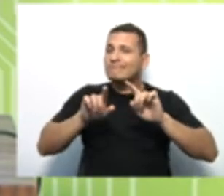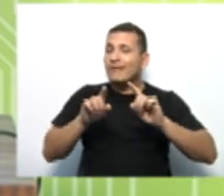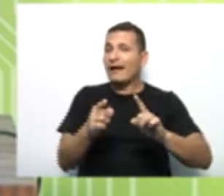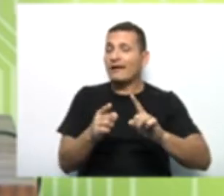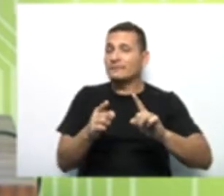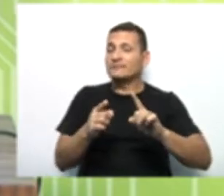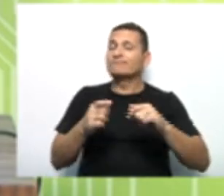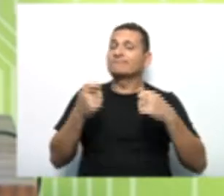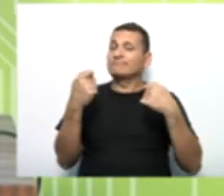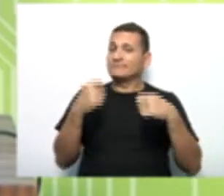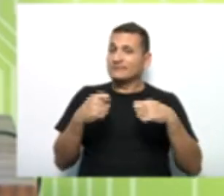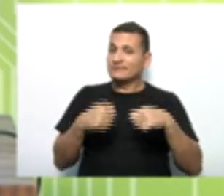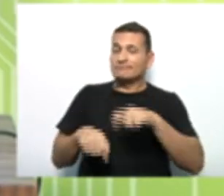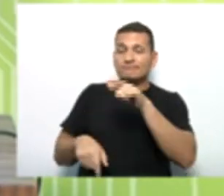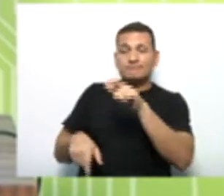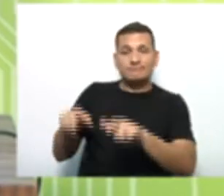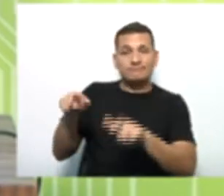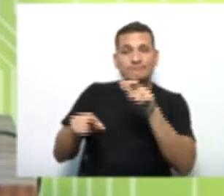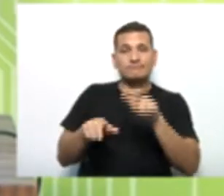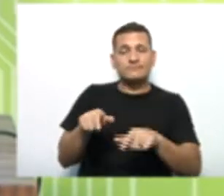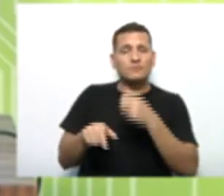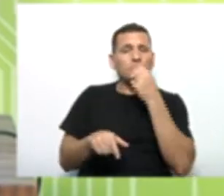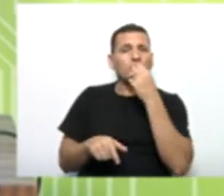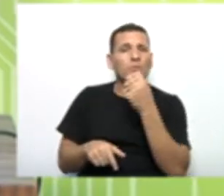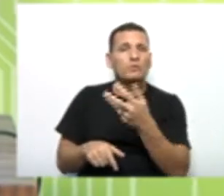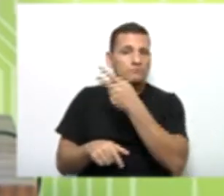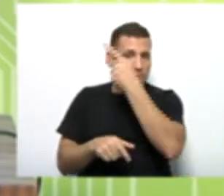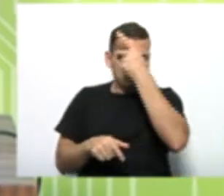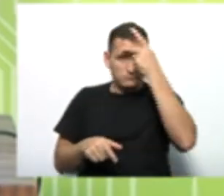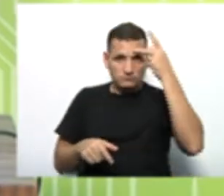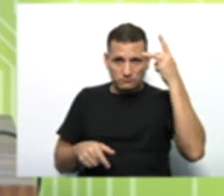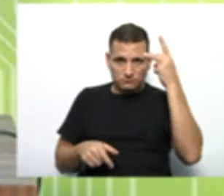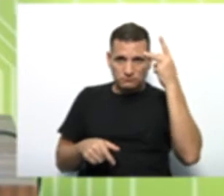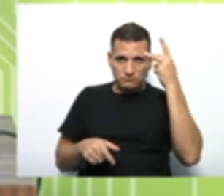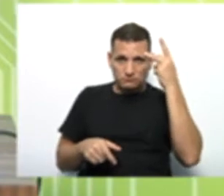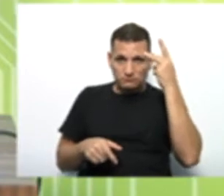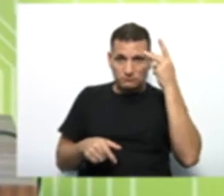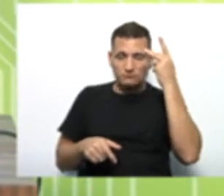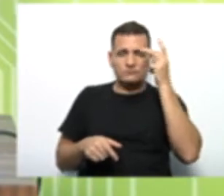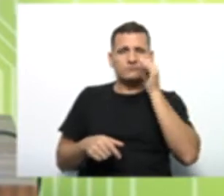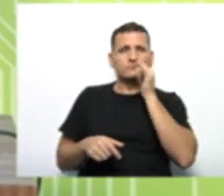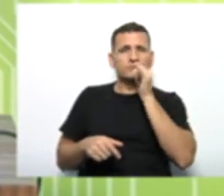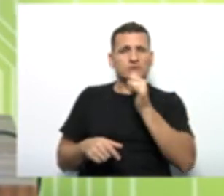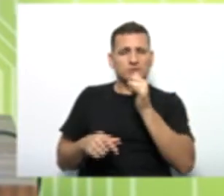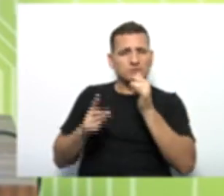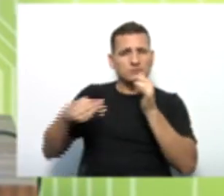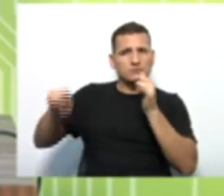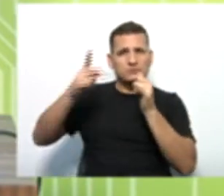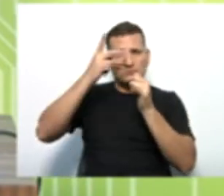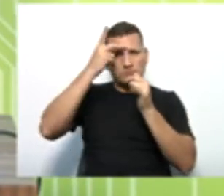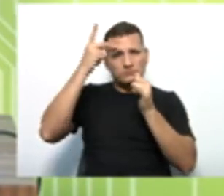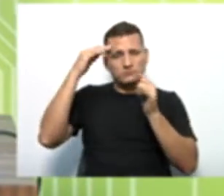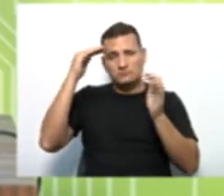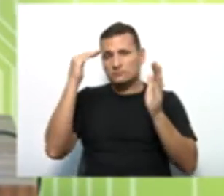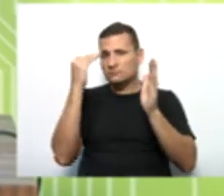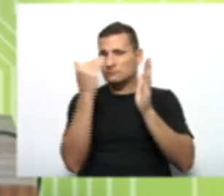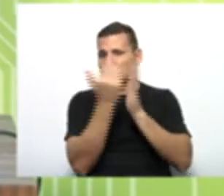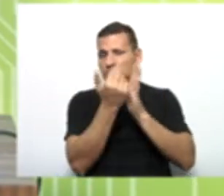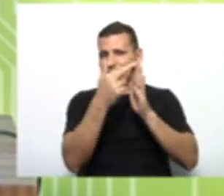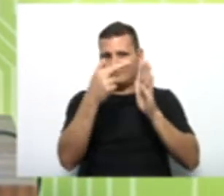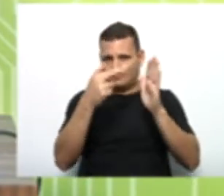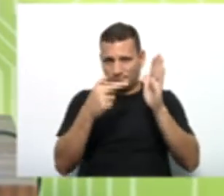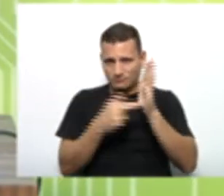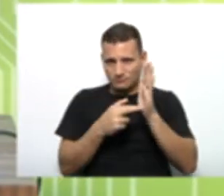indivíduos fossem bons indivíduos. Se as pessoas que a compõem respeitassem os princípios e as virtudes. E